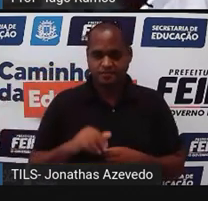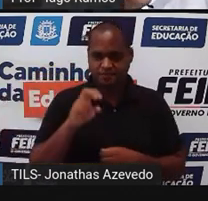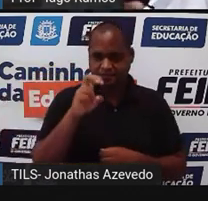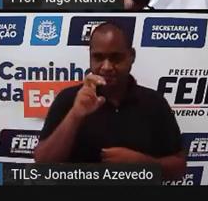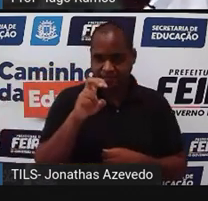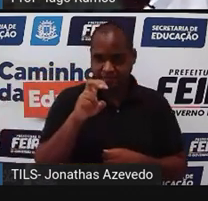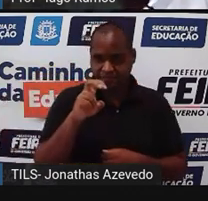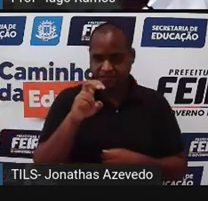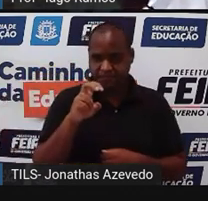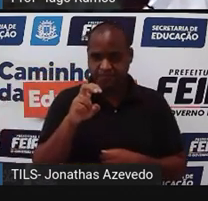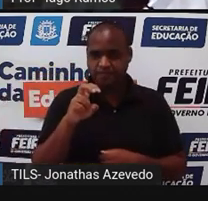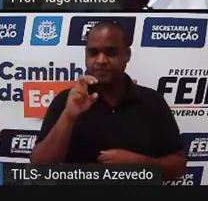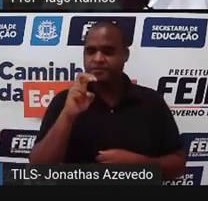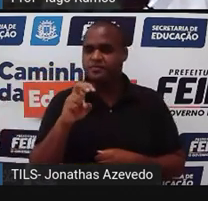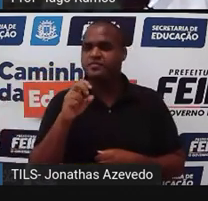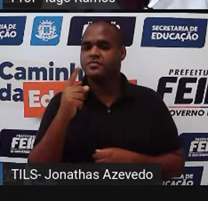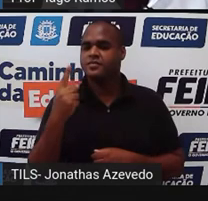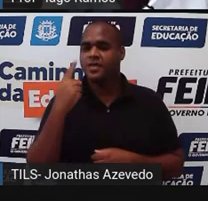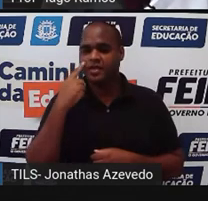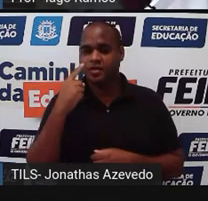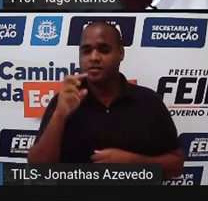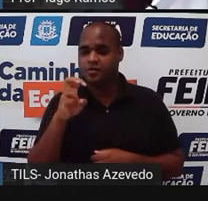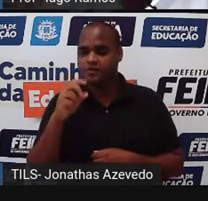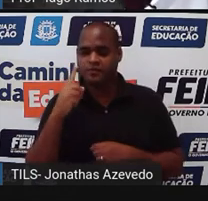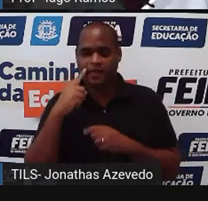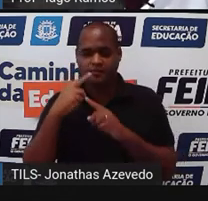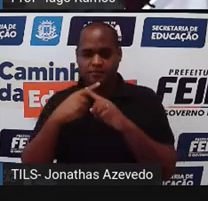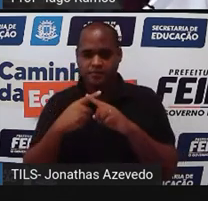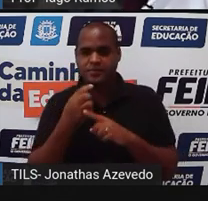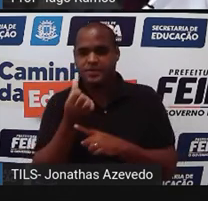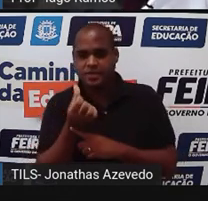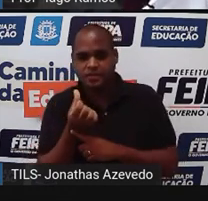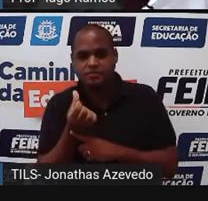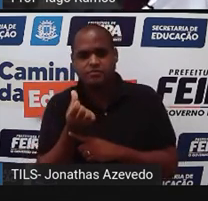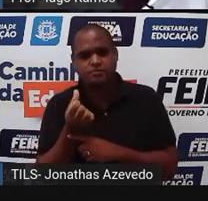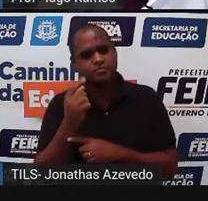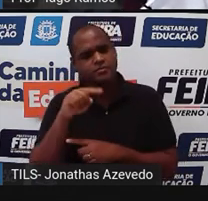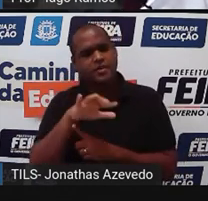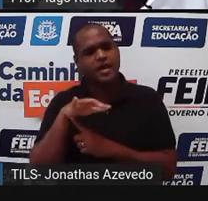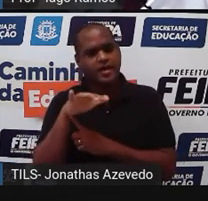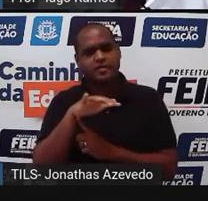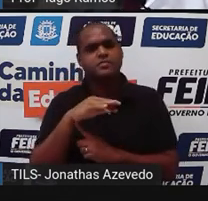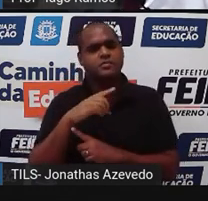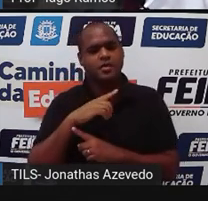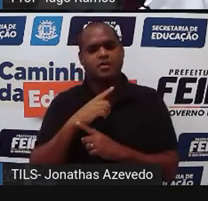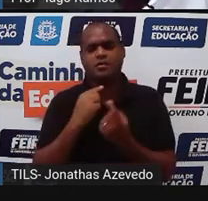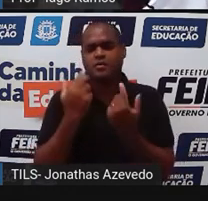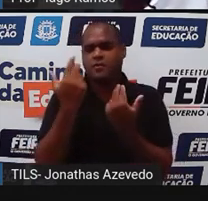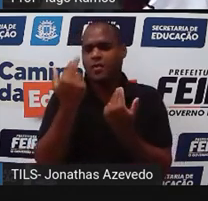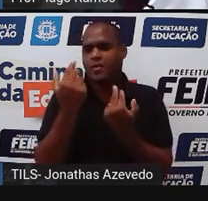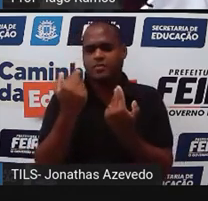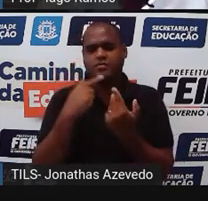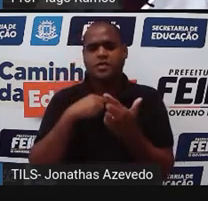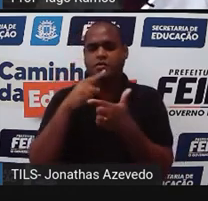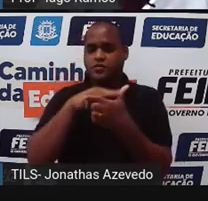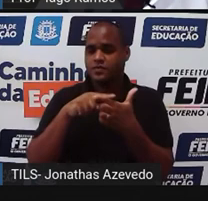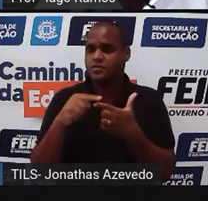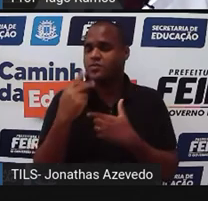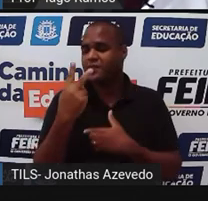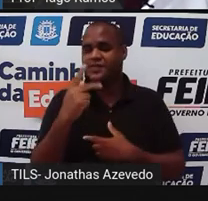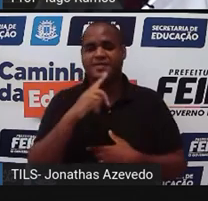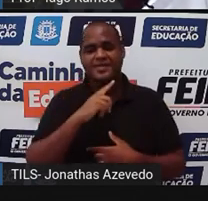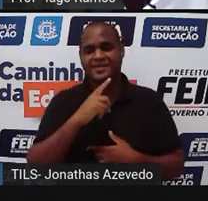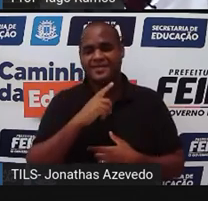x 5 6 cm X5 cm é a forma de calcular a área do retângulo a gente fez lá em cima /